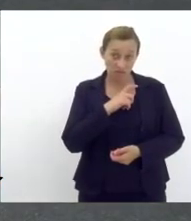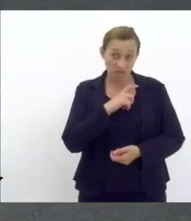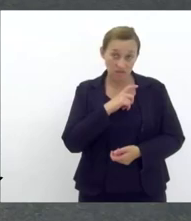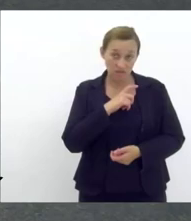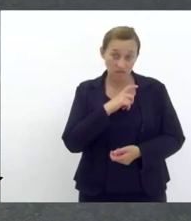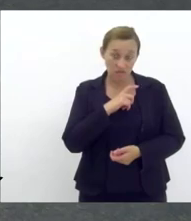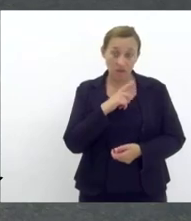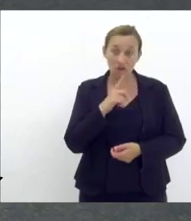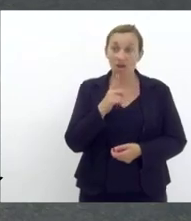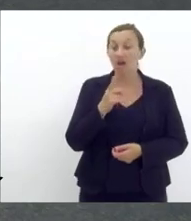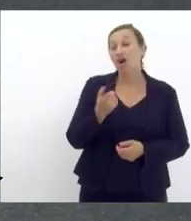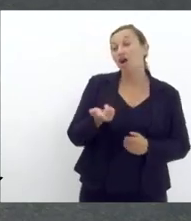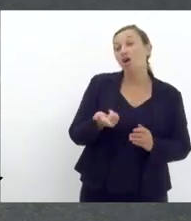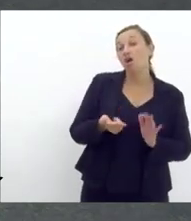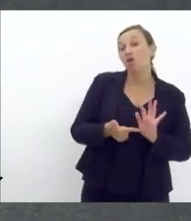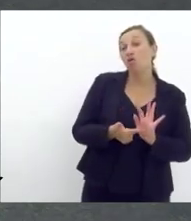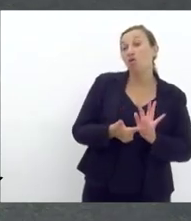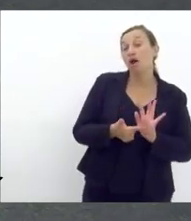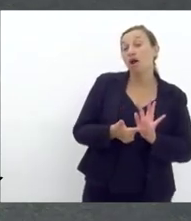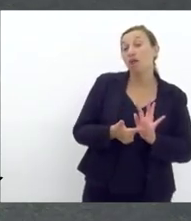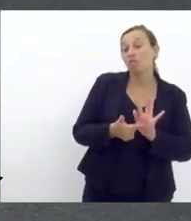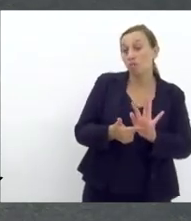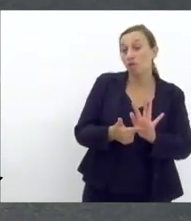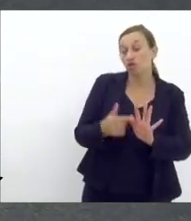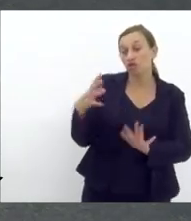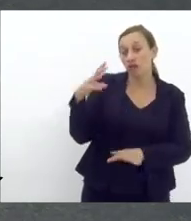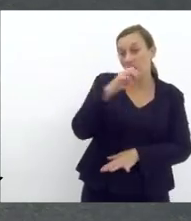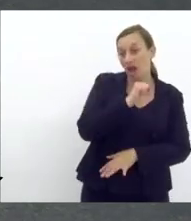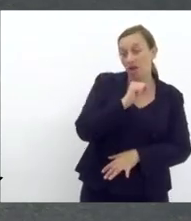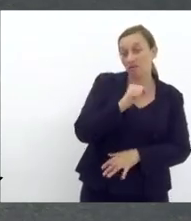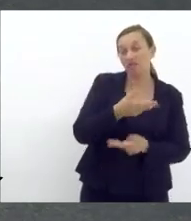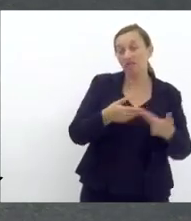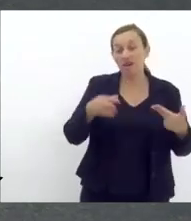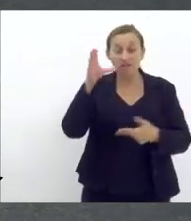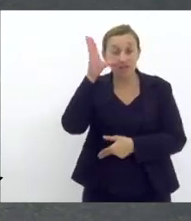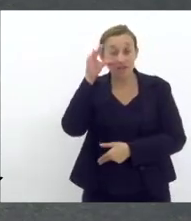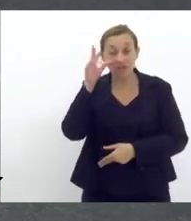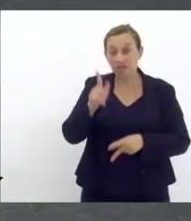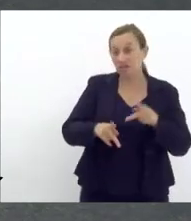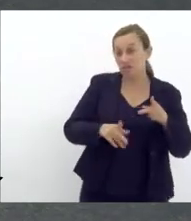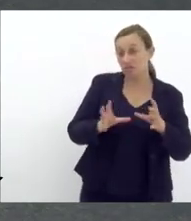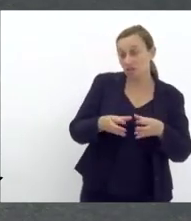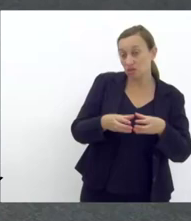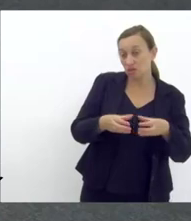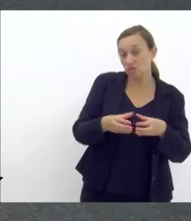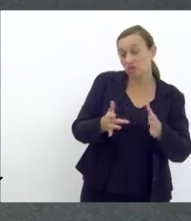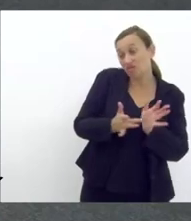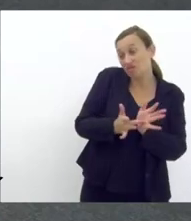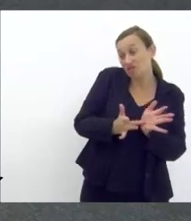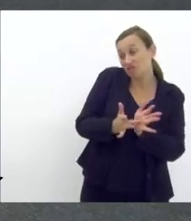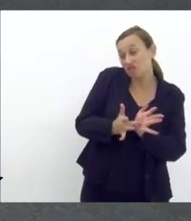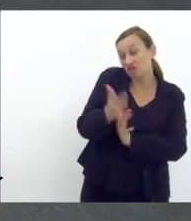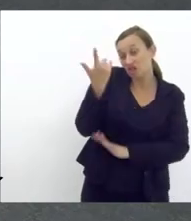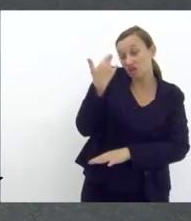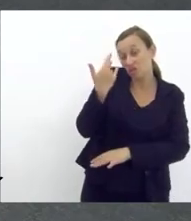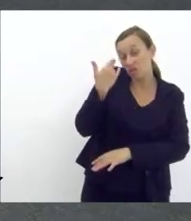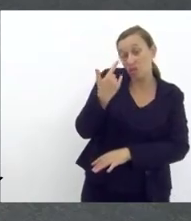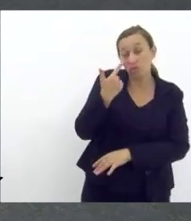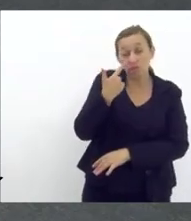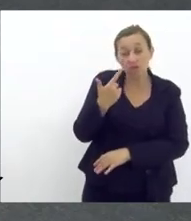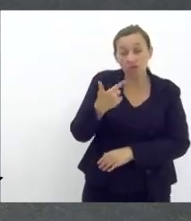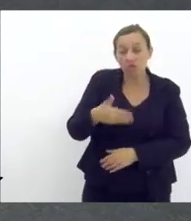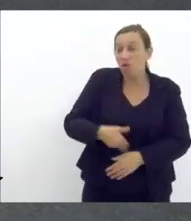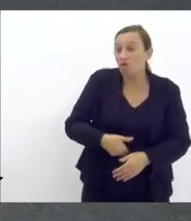curtas e por Óbvio Há muitos interesses desse grupo fingir que há uma normalidade diante tanta fome